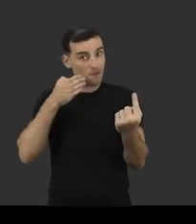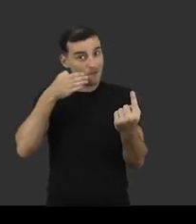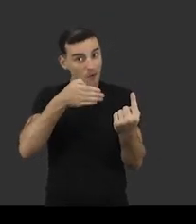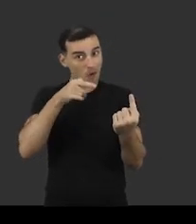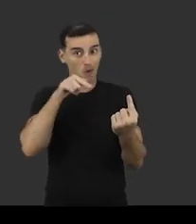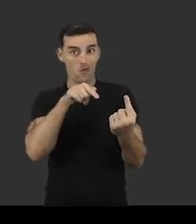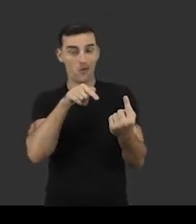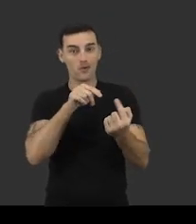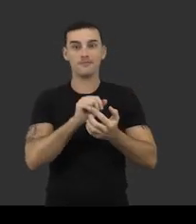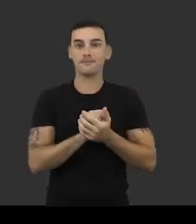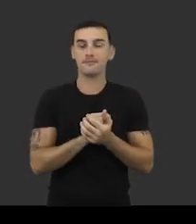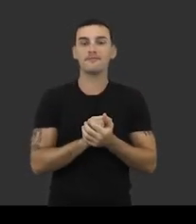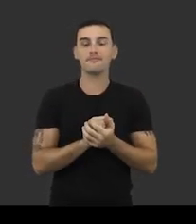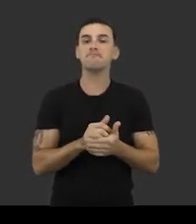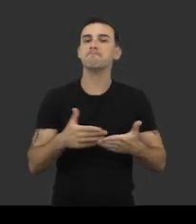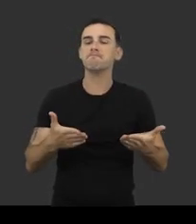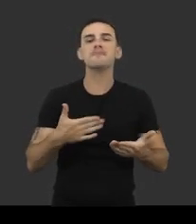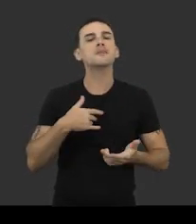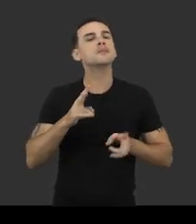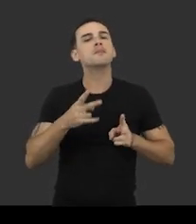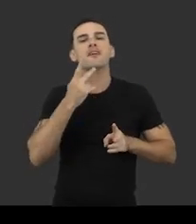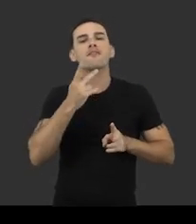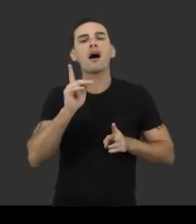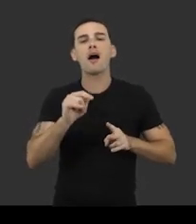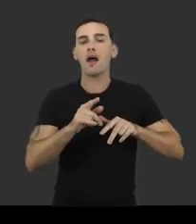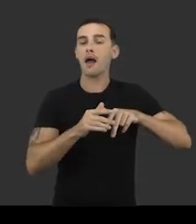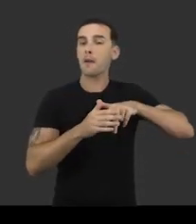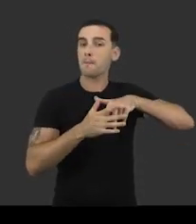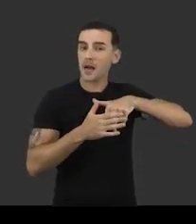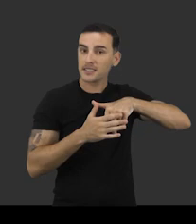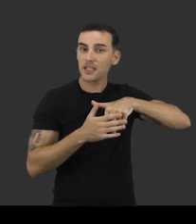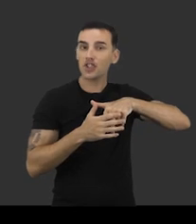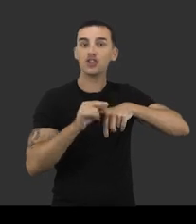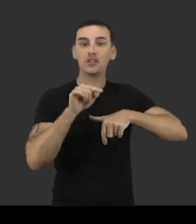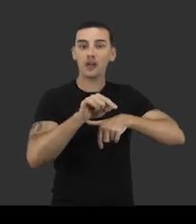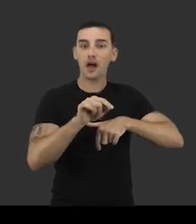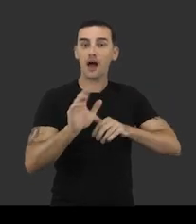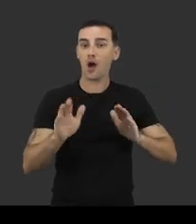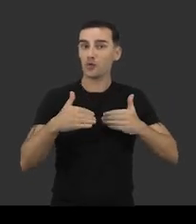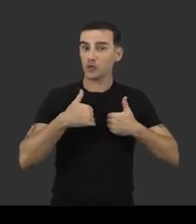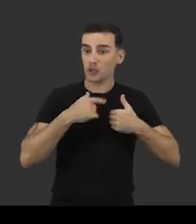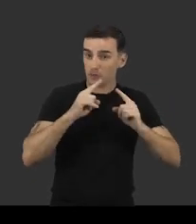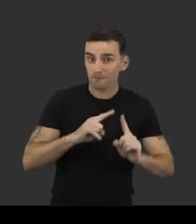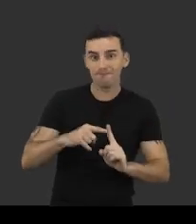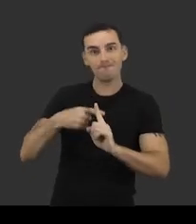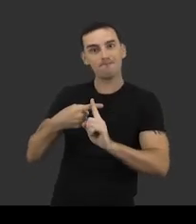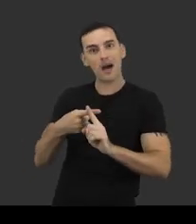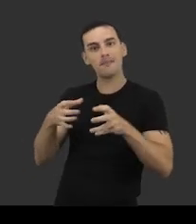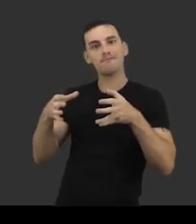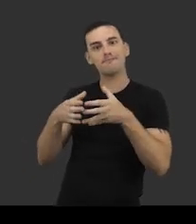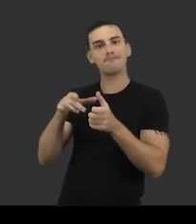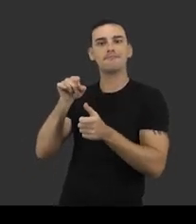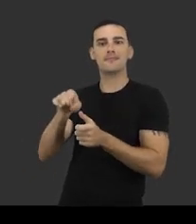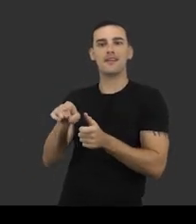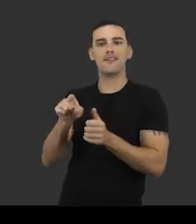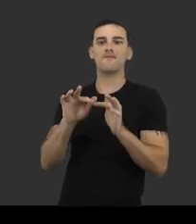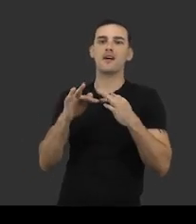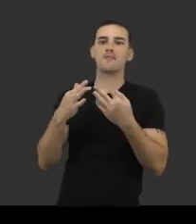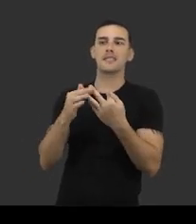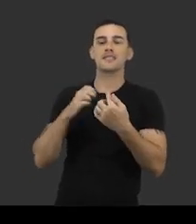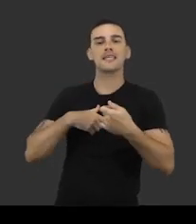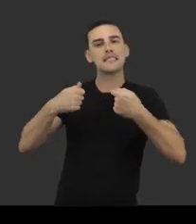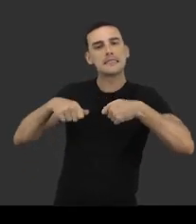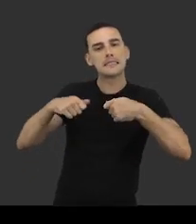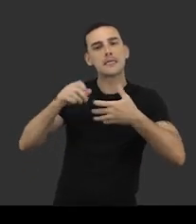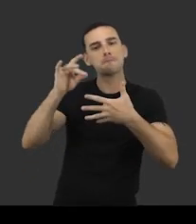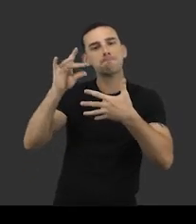Eu gosto de dizer que a gente está lidando com o paciente com autismo e com uma família com necessidades especiais. Então, a gente